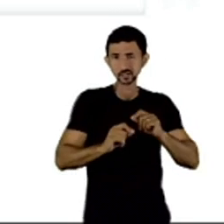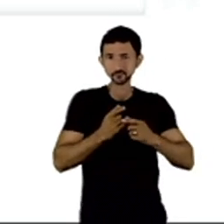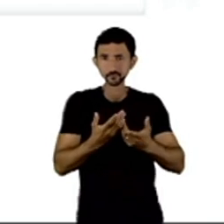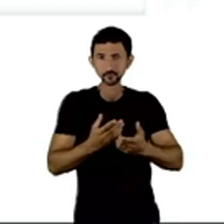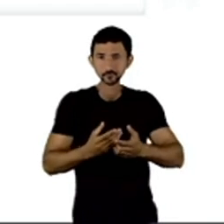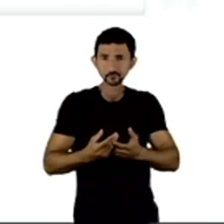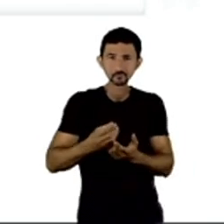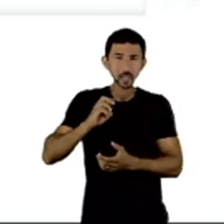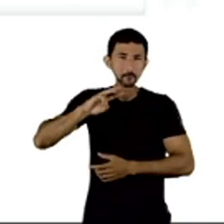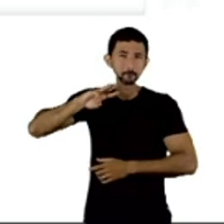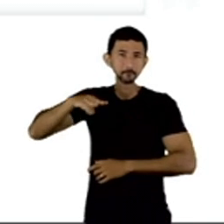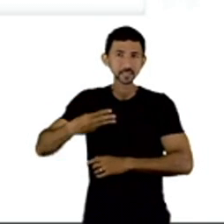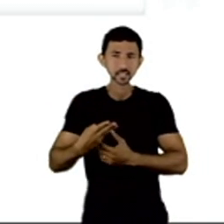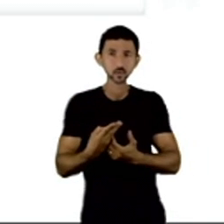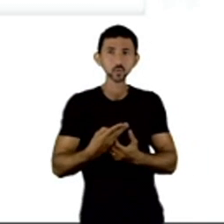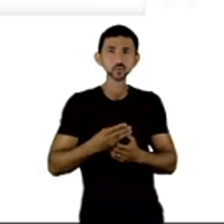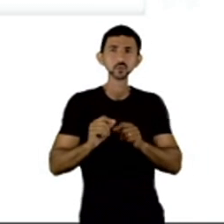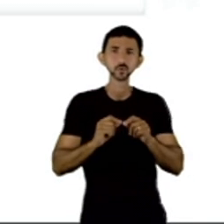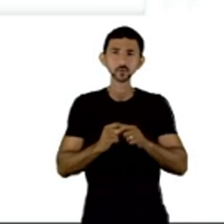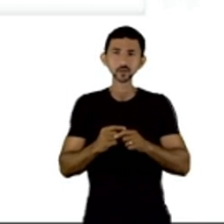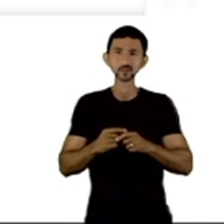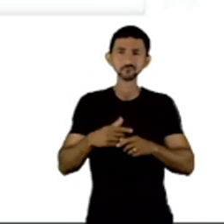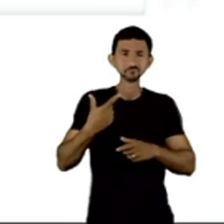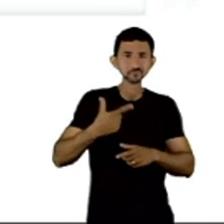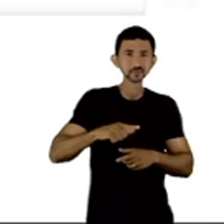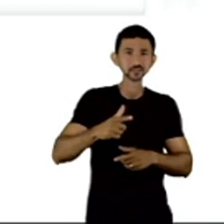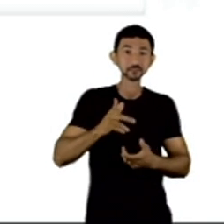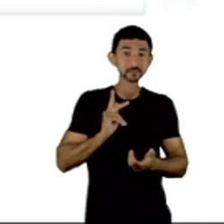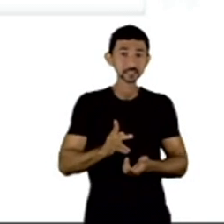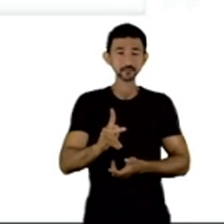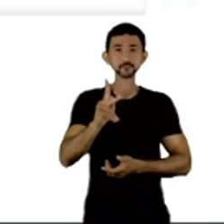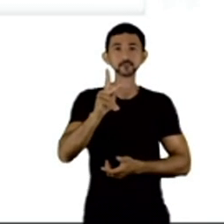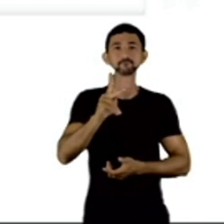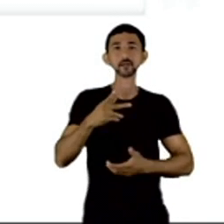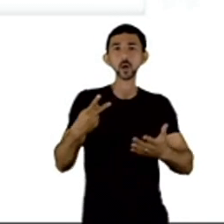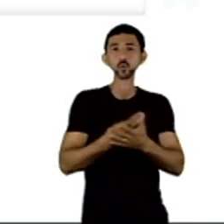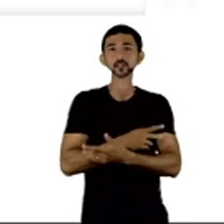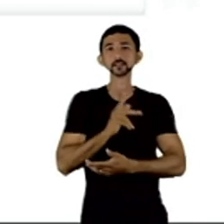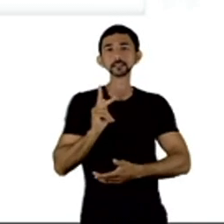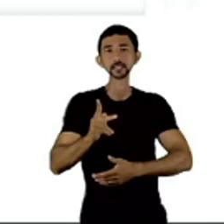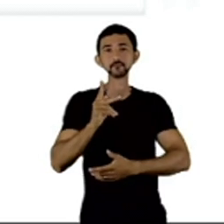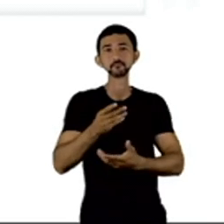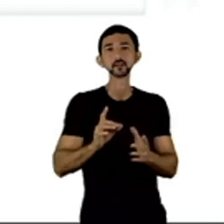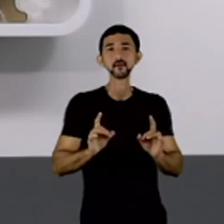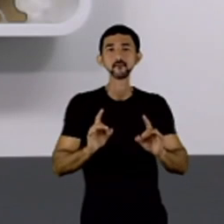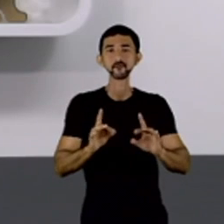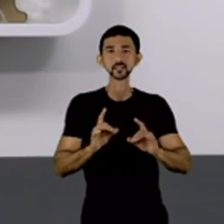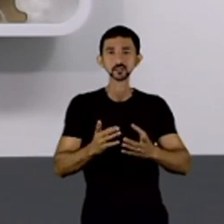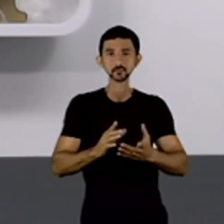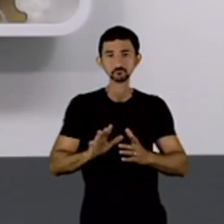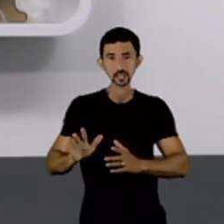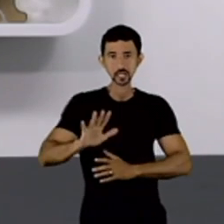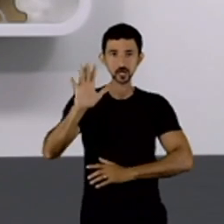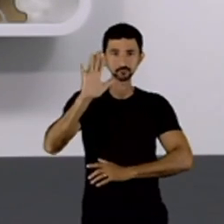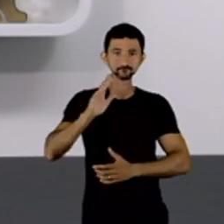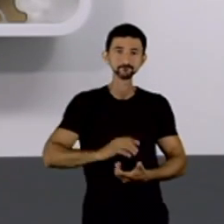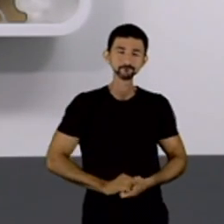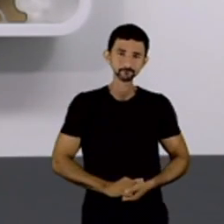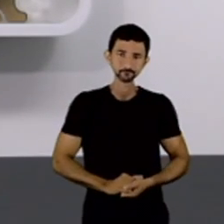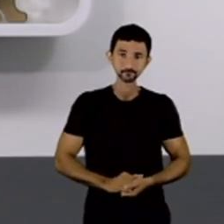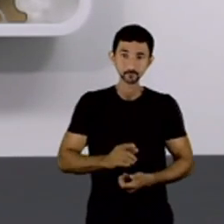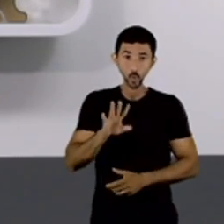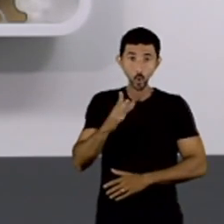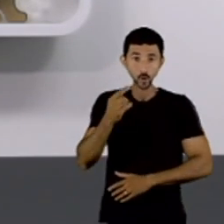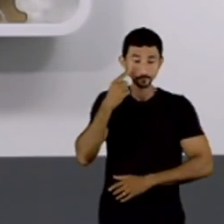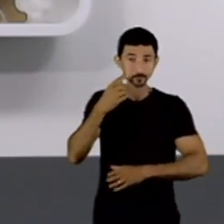Aqueles milhões eram rotina. Então você vem comigo para eu te explicar, tá bem? Que